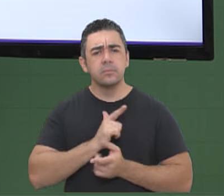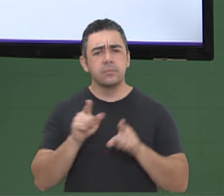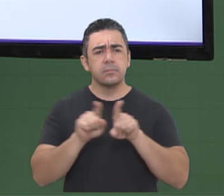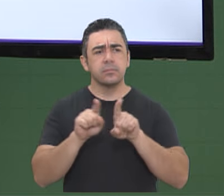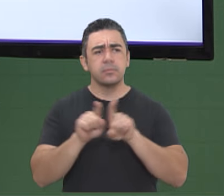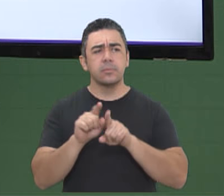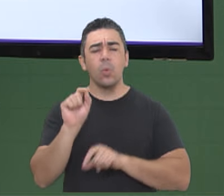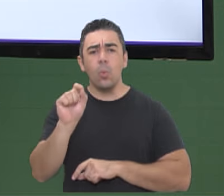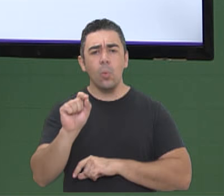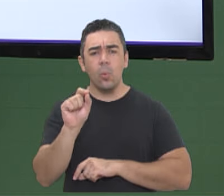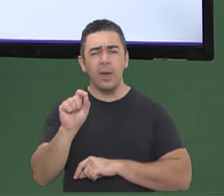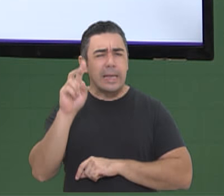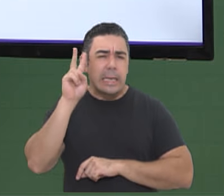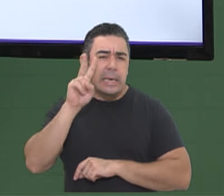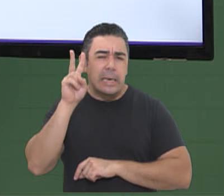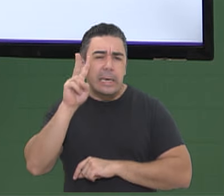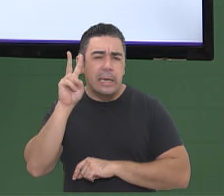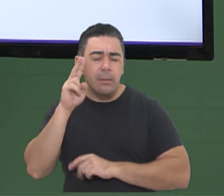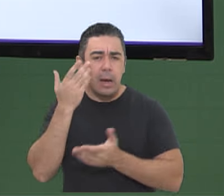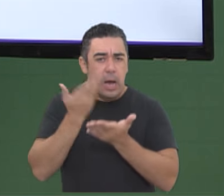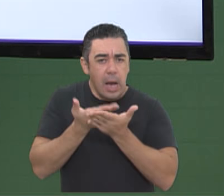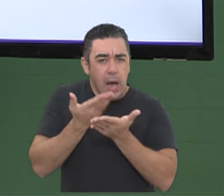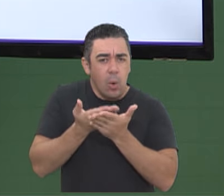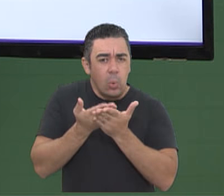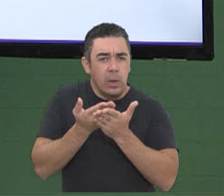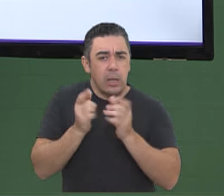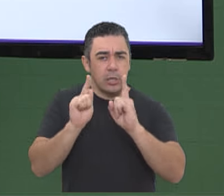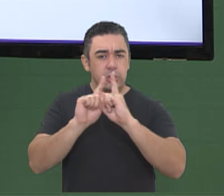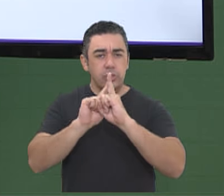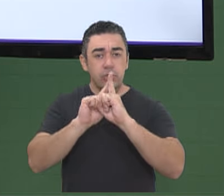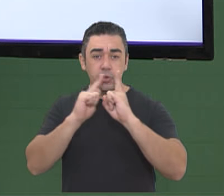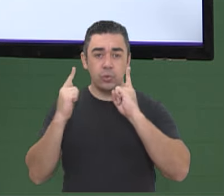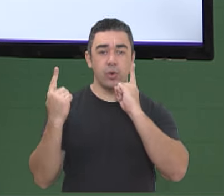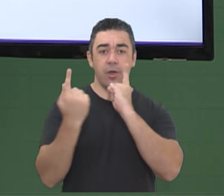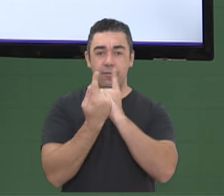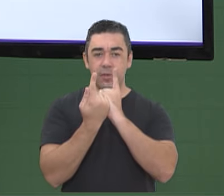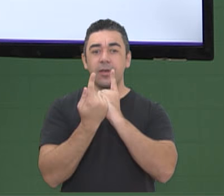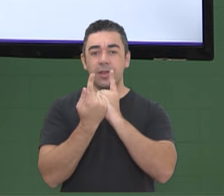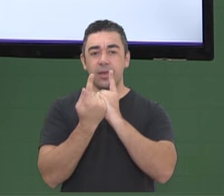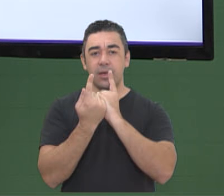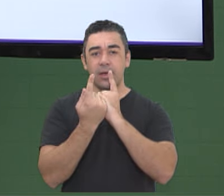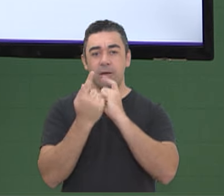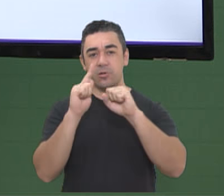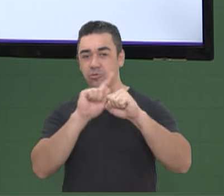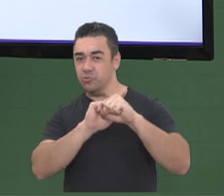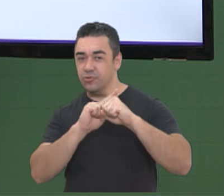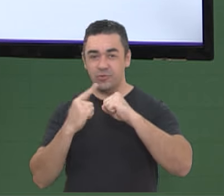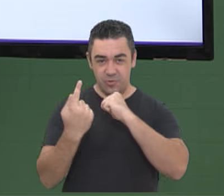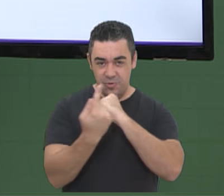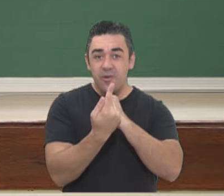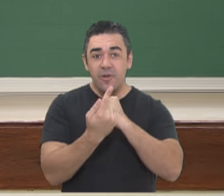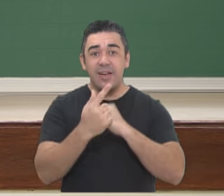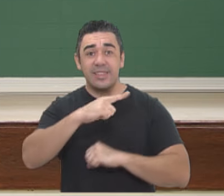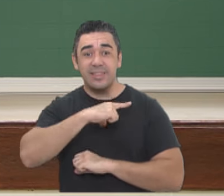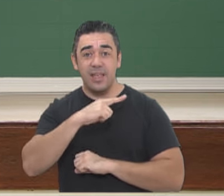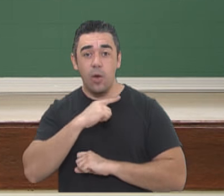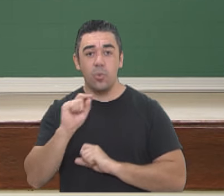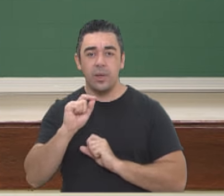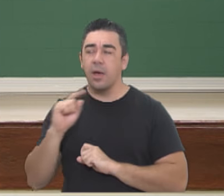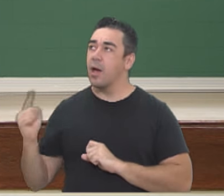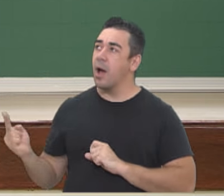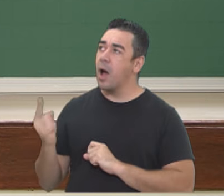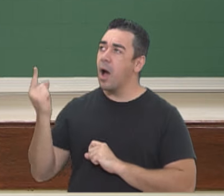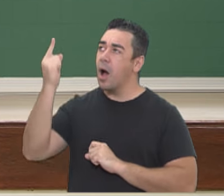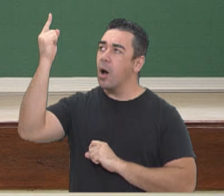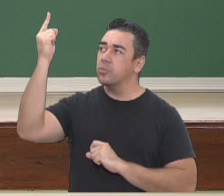quê? Vou lembrar lá da aula de geografia, né? Eu tenho profundidade e tenho altitude,